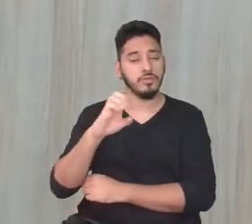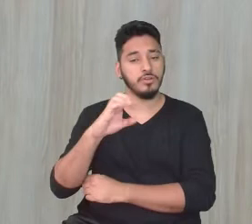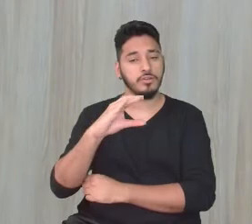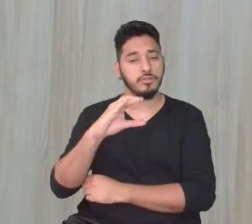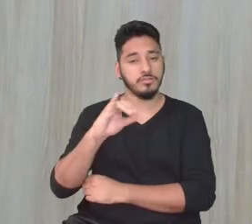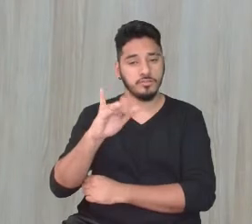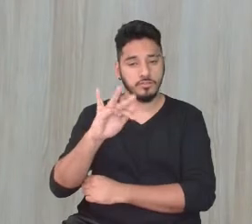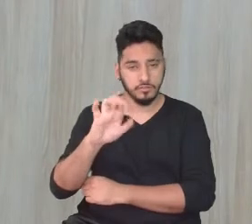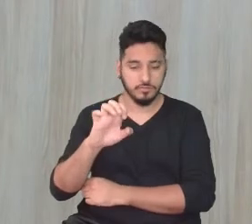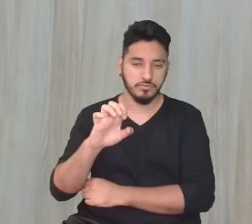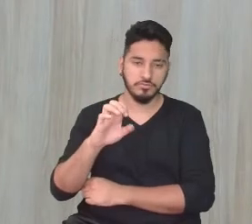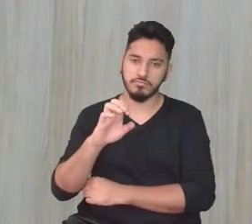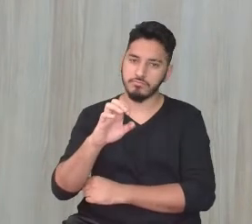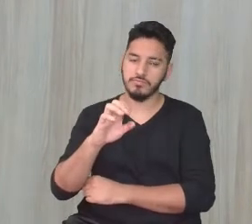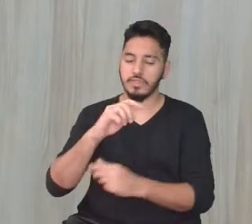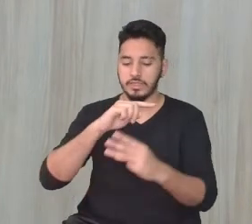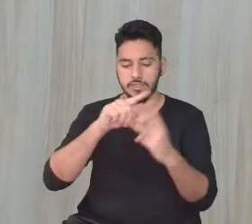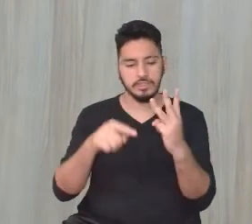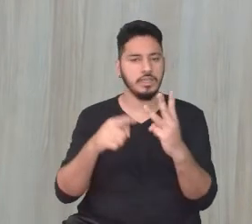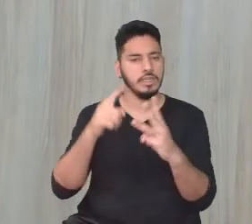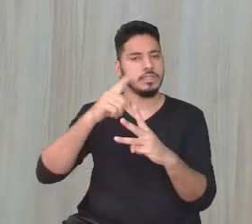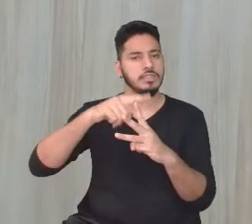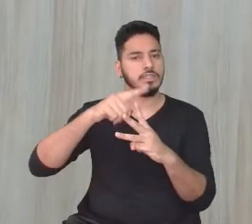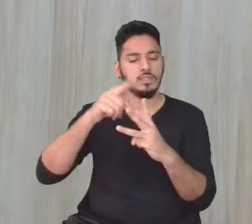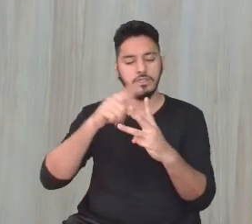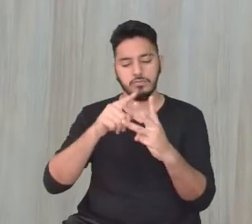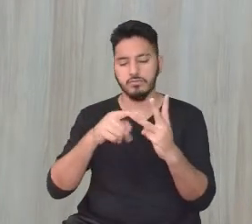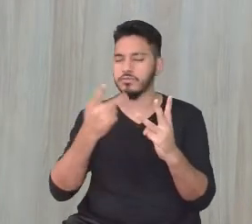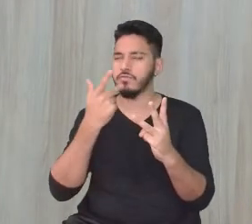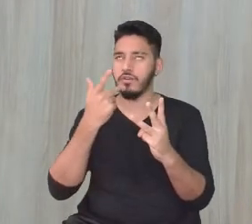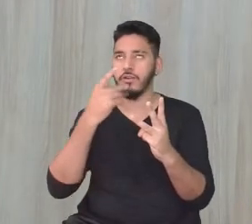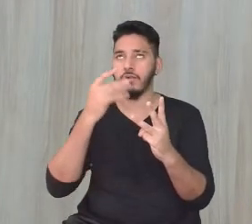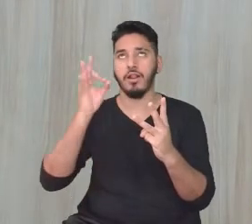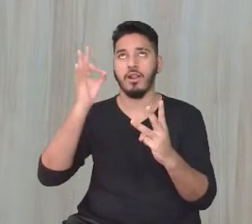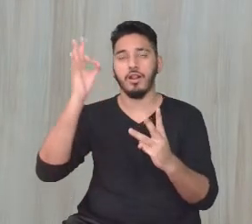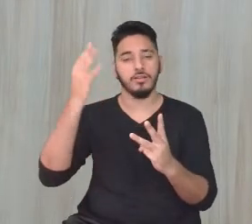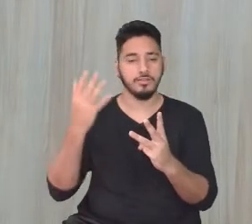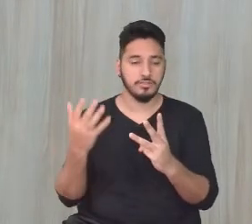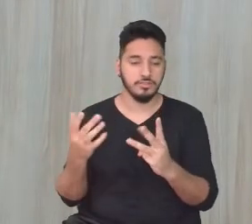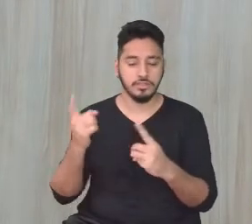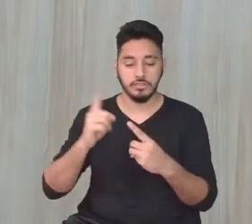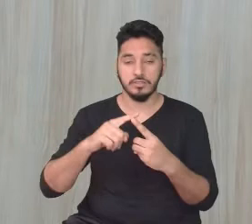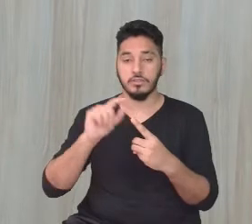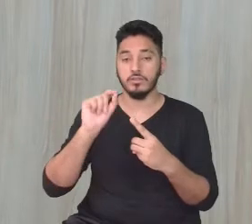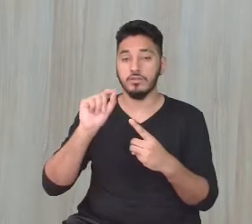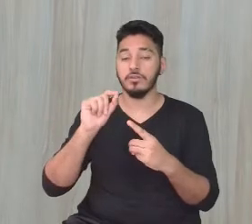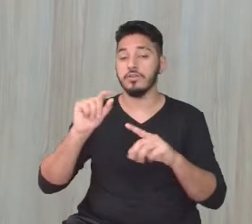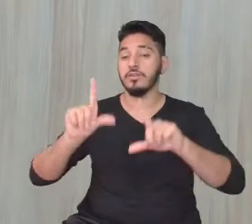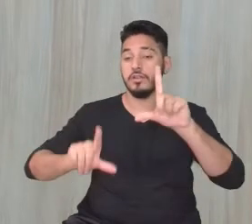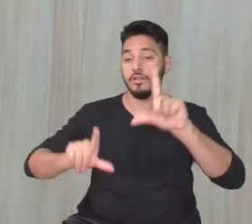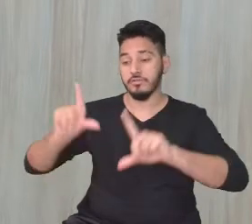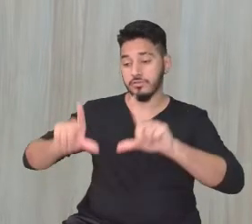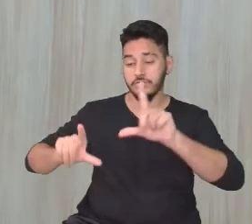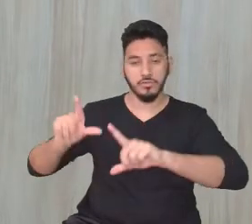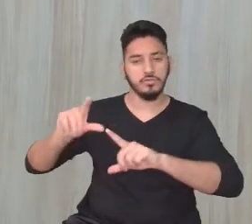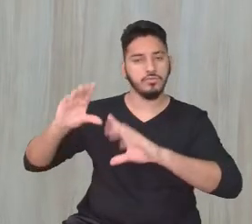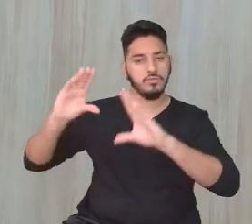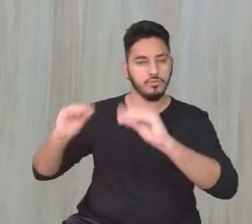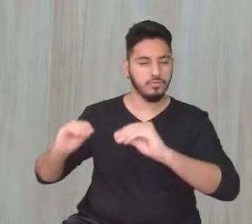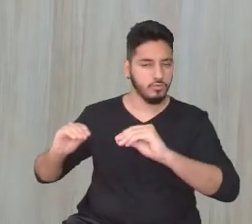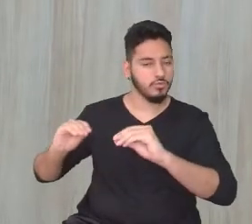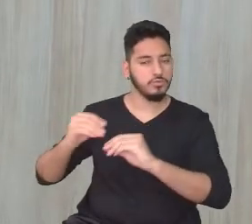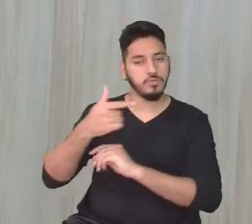lá na nossa sala são as três opções né esteja pessoas mais faladas aqui nesse canal tem aqui essa TV nova Nordeste toda a